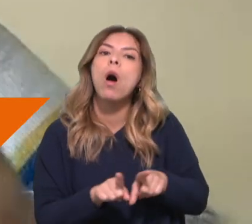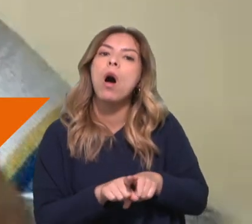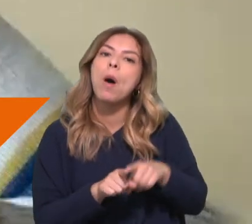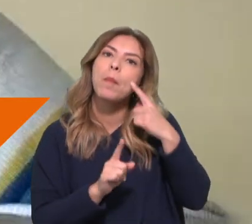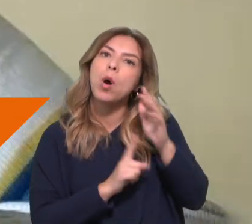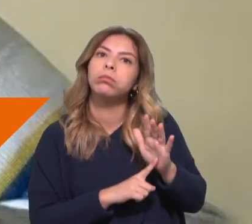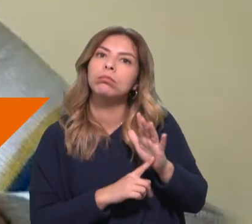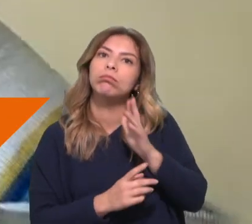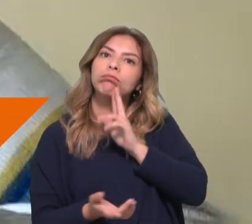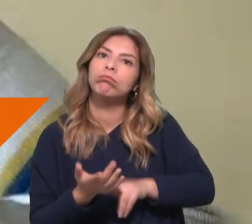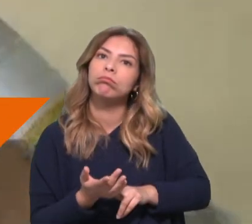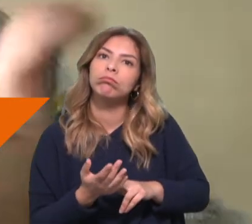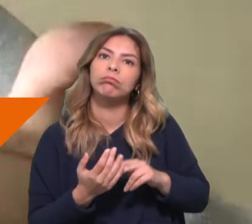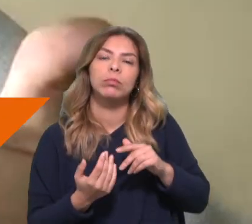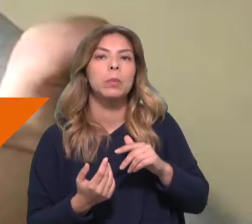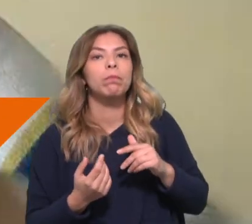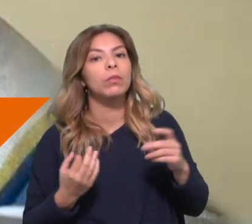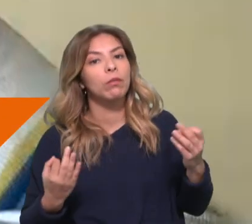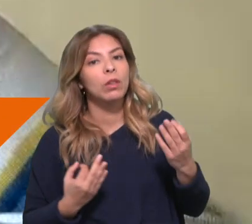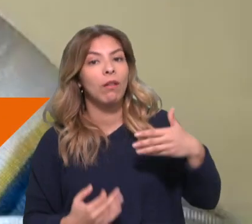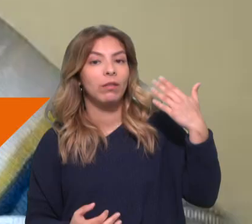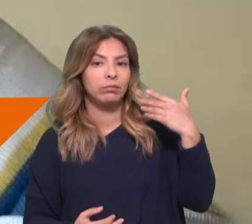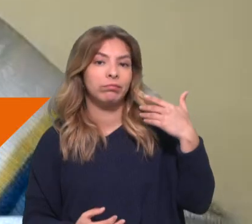que deu nome ao Grupo Gólgota, e onde Jesus foi crucificado.